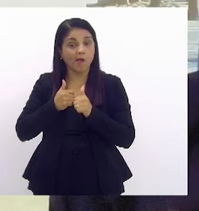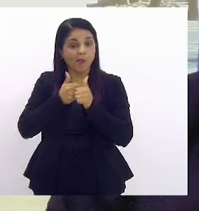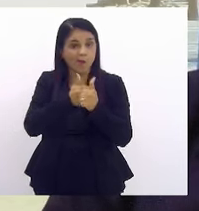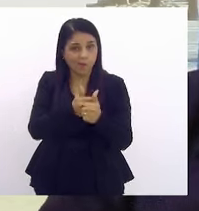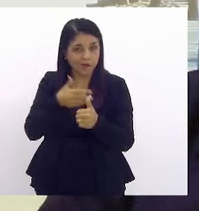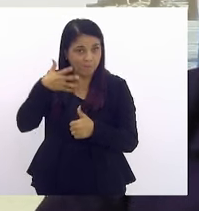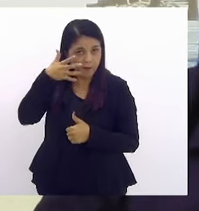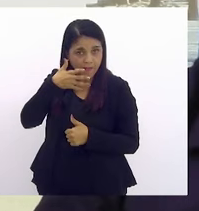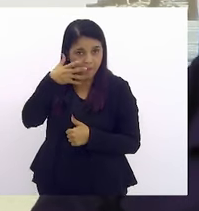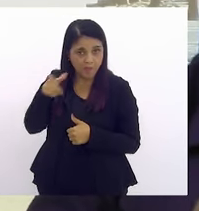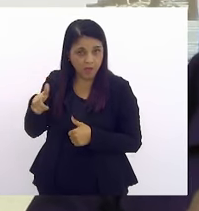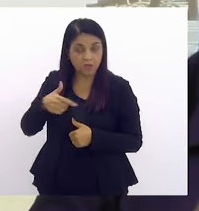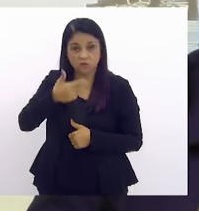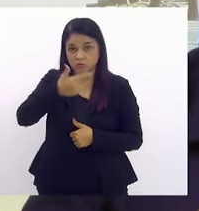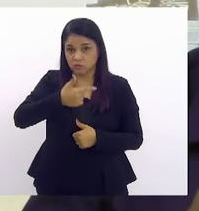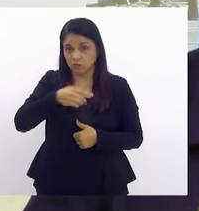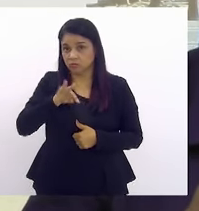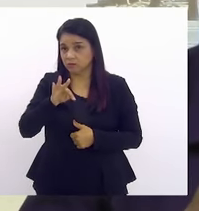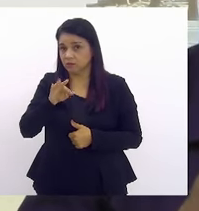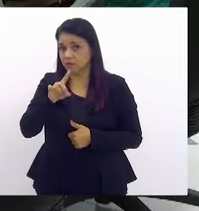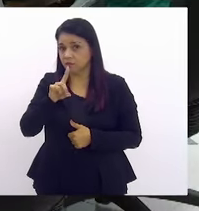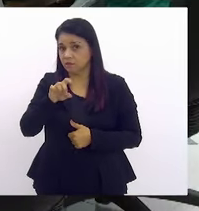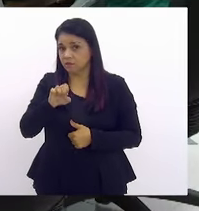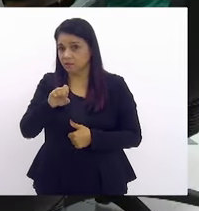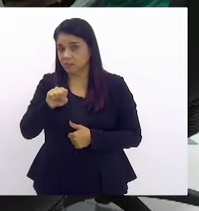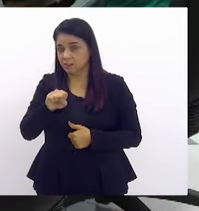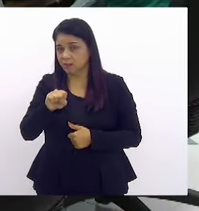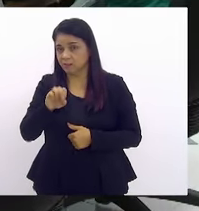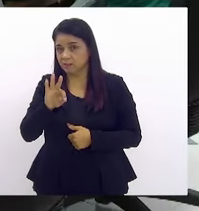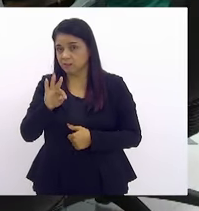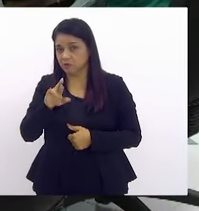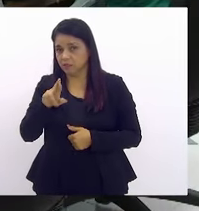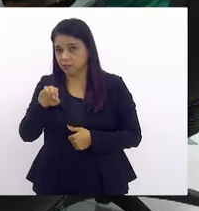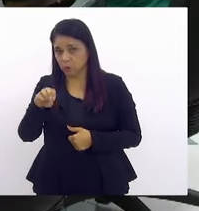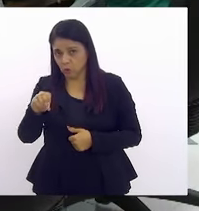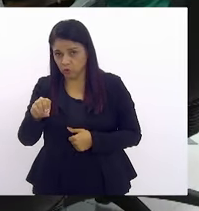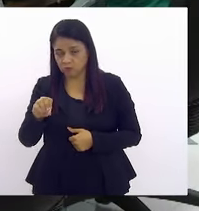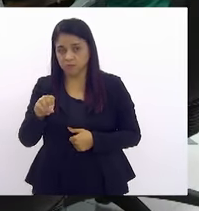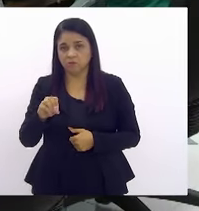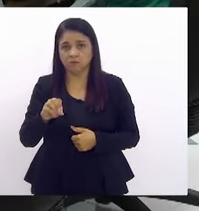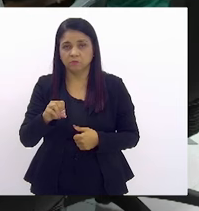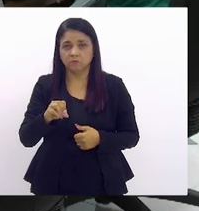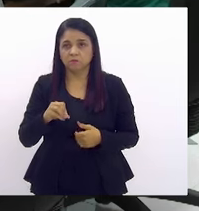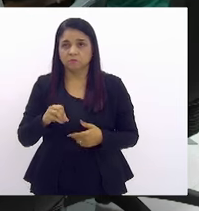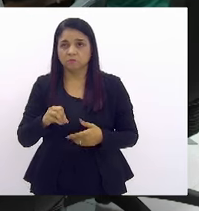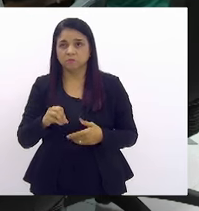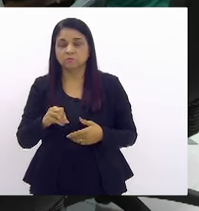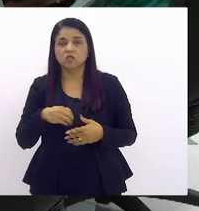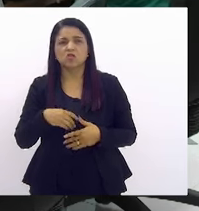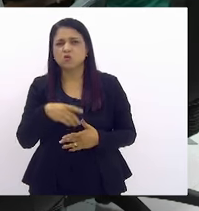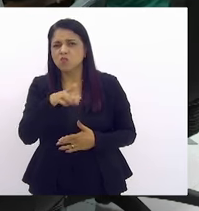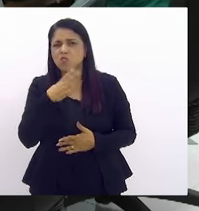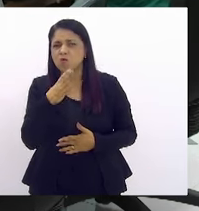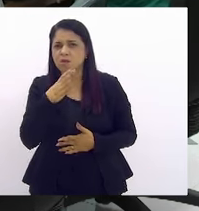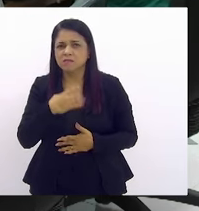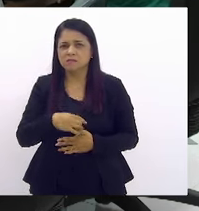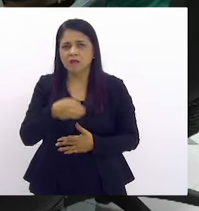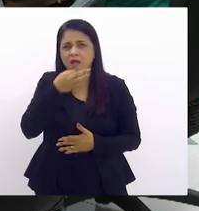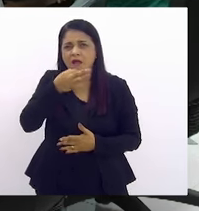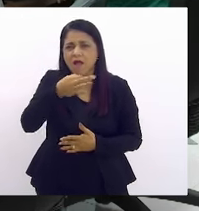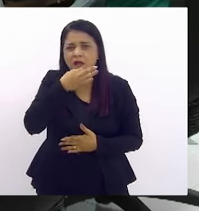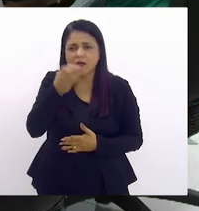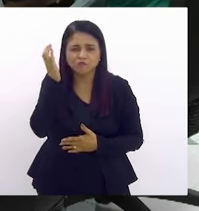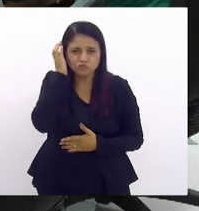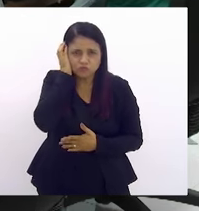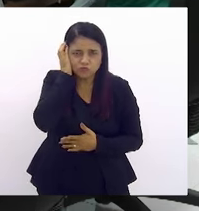é lá do 2º Distrito, tudo mais ou menos o que ele falou aqui, todos aqui conhecem a Rádio FM Dia, né? Foi anunciado